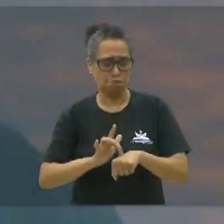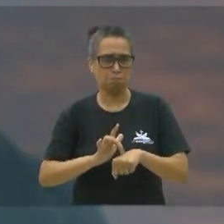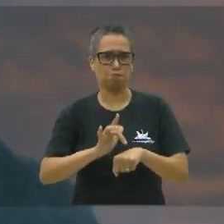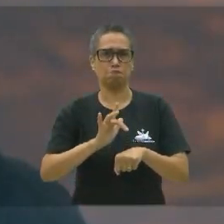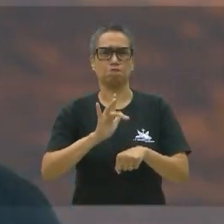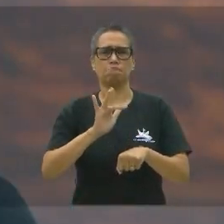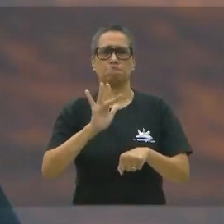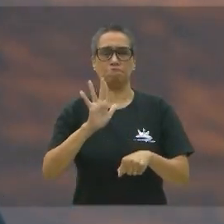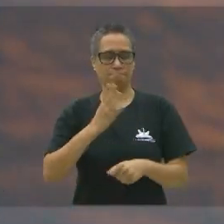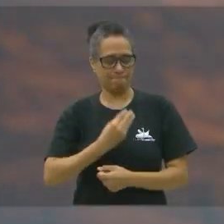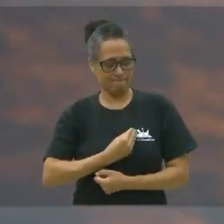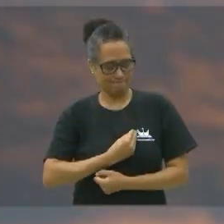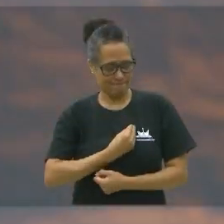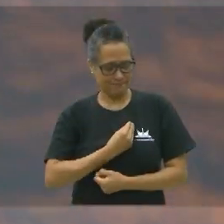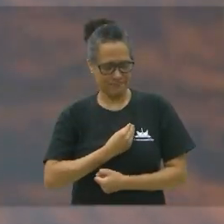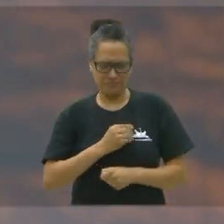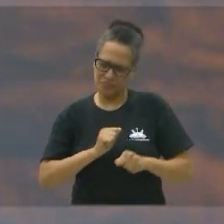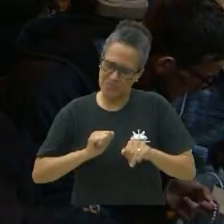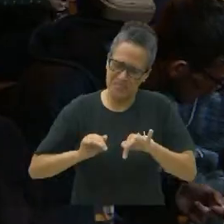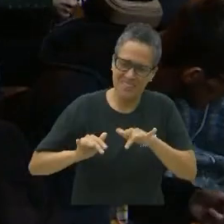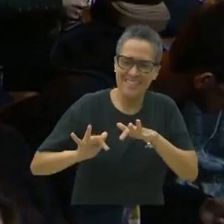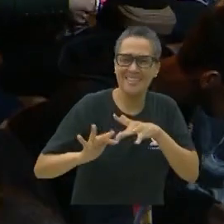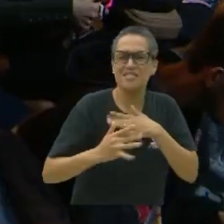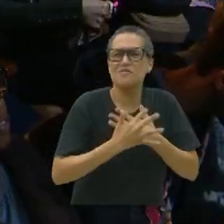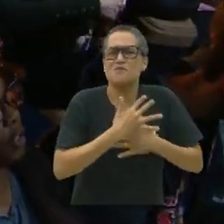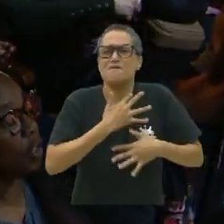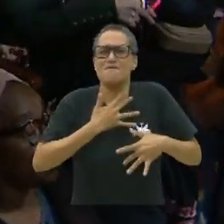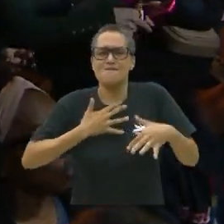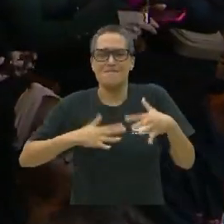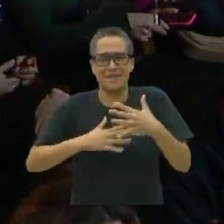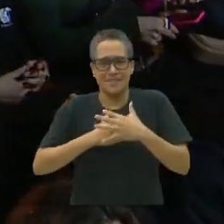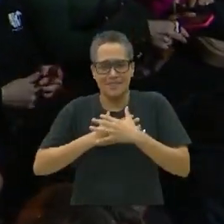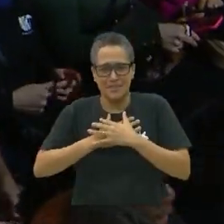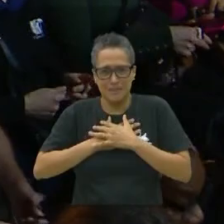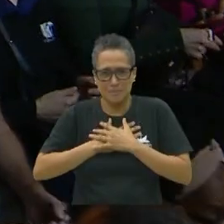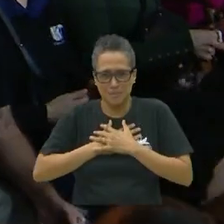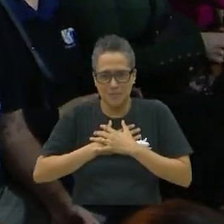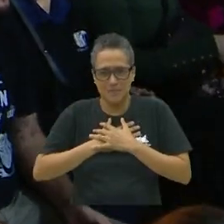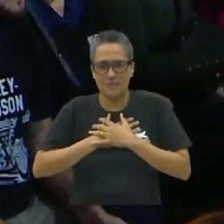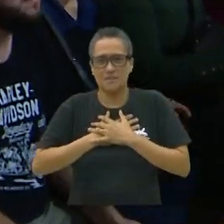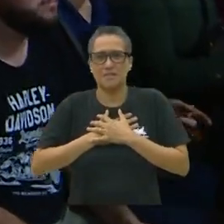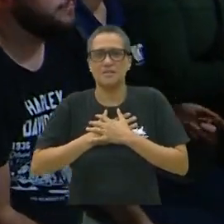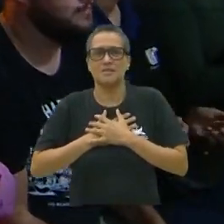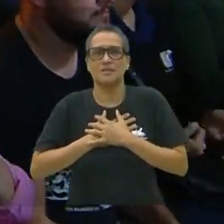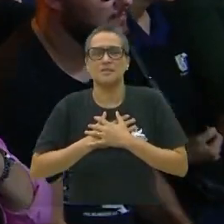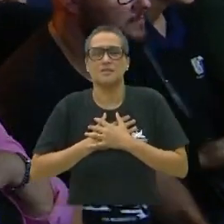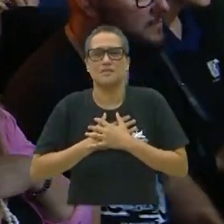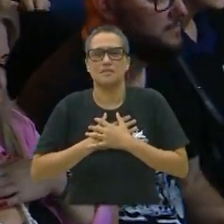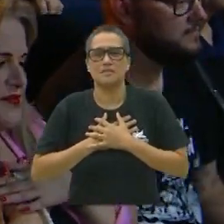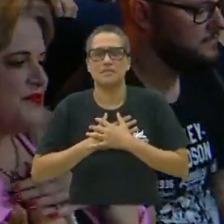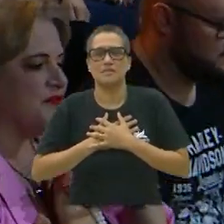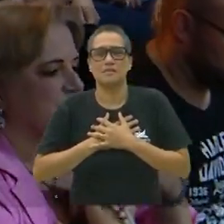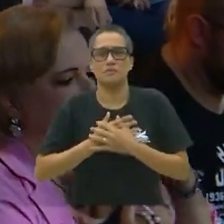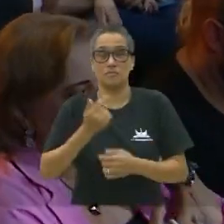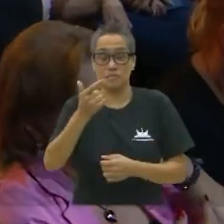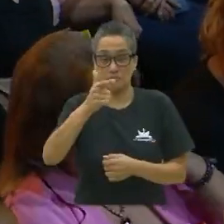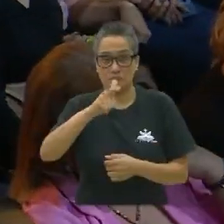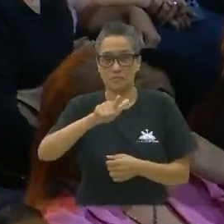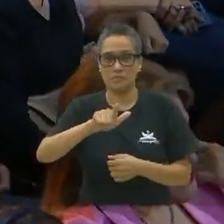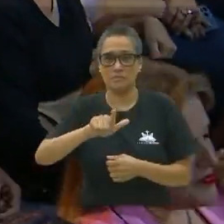poder tocar meu ser, fluir em mim. Mais uma